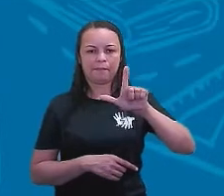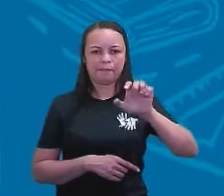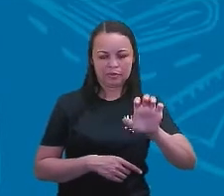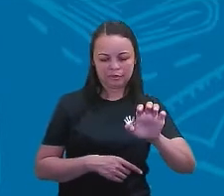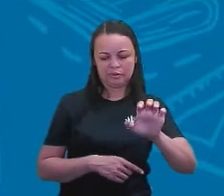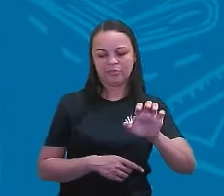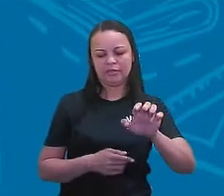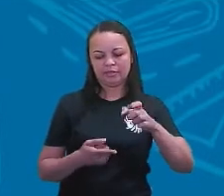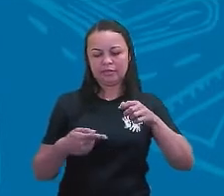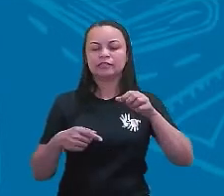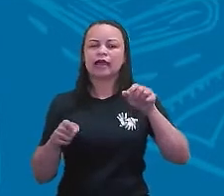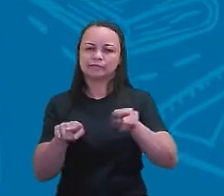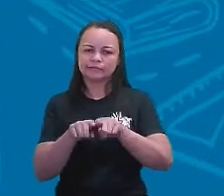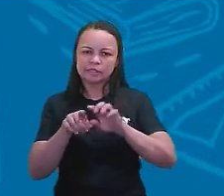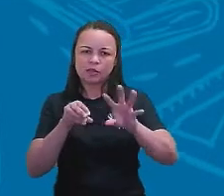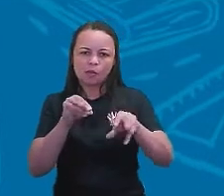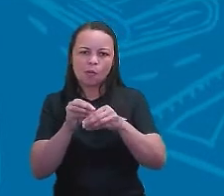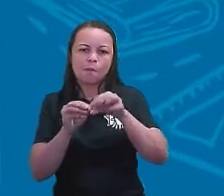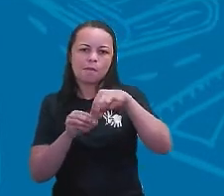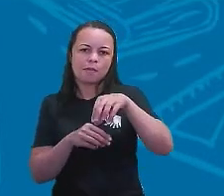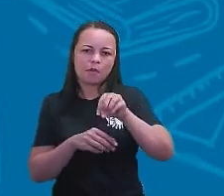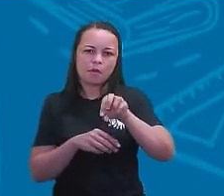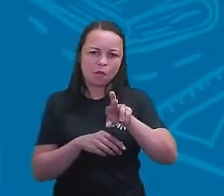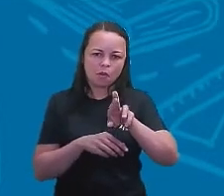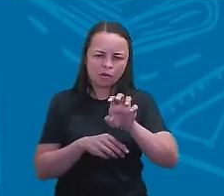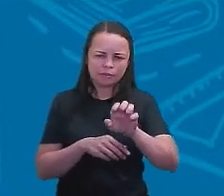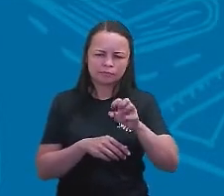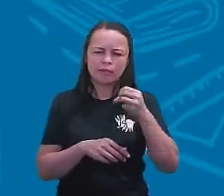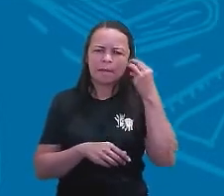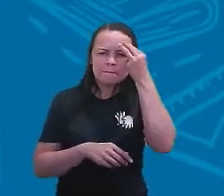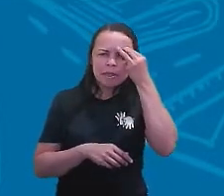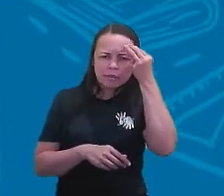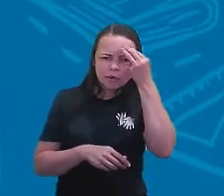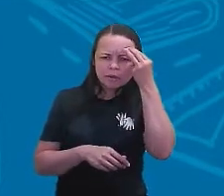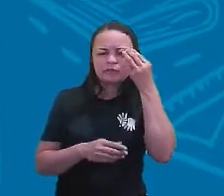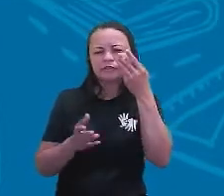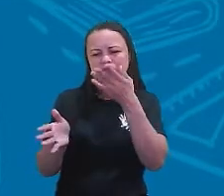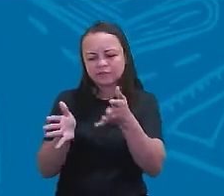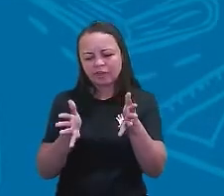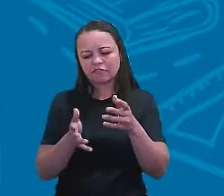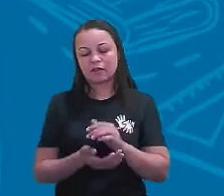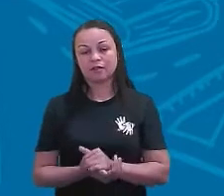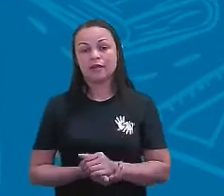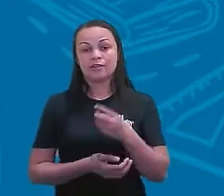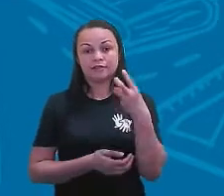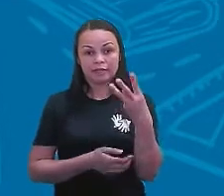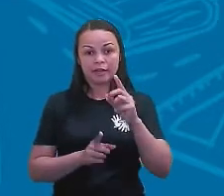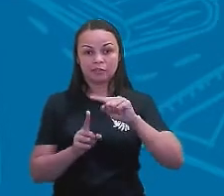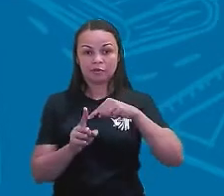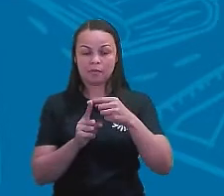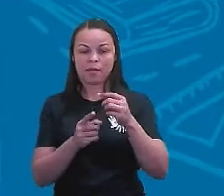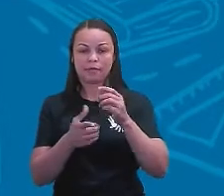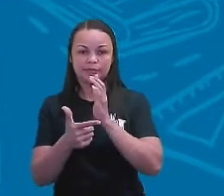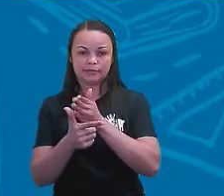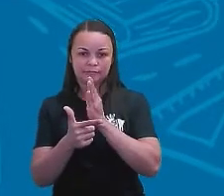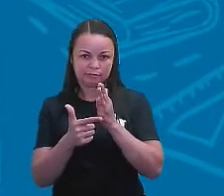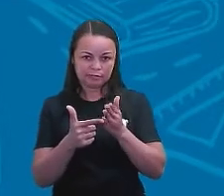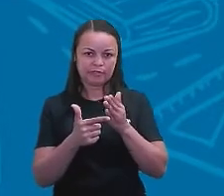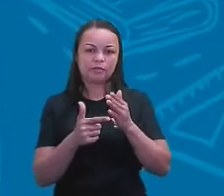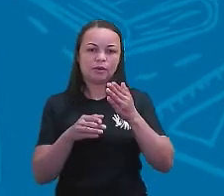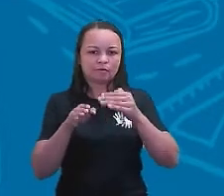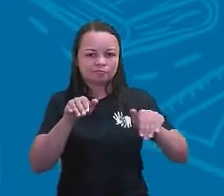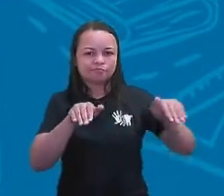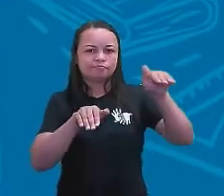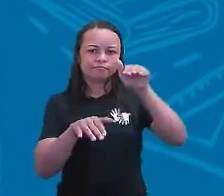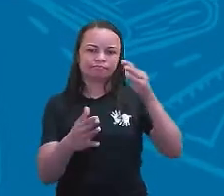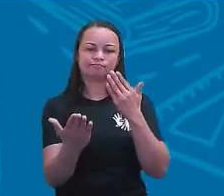tem aí, gente, adjetivos, memoriza, adjetivos e 3 ou mais sílabas para colocar no comparativo de